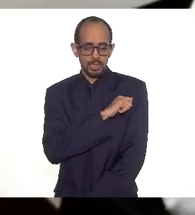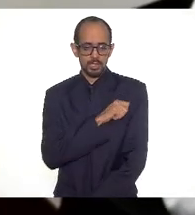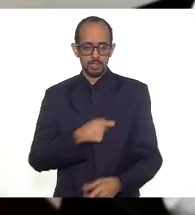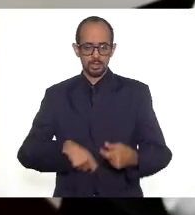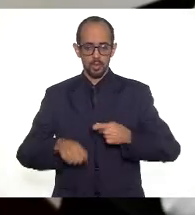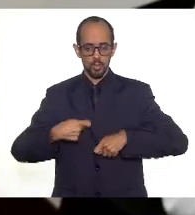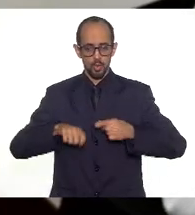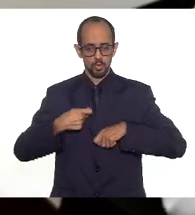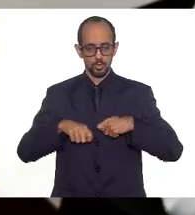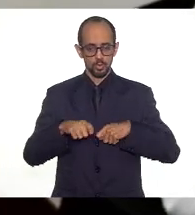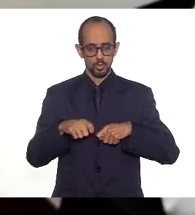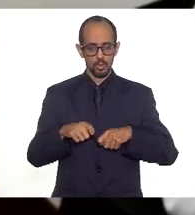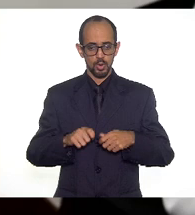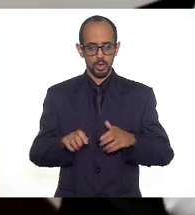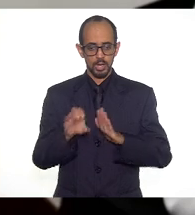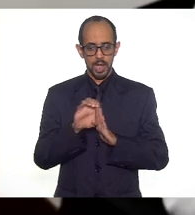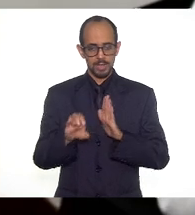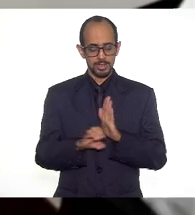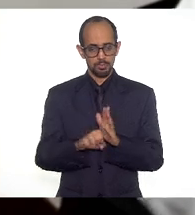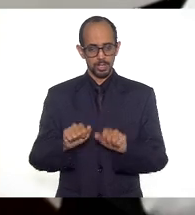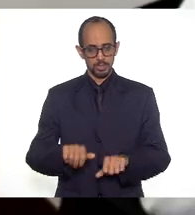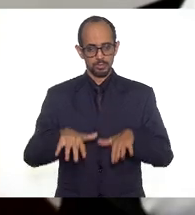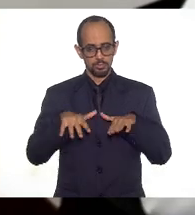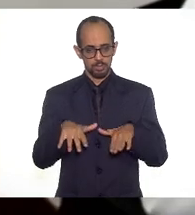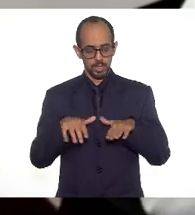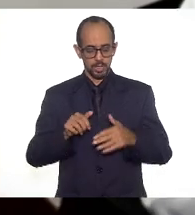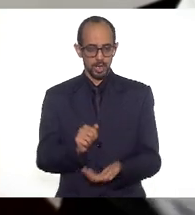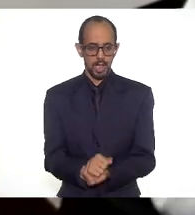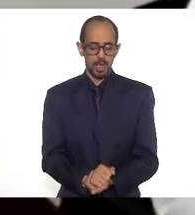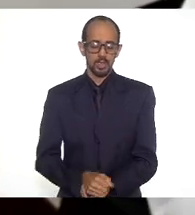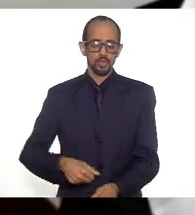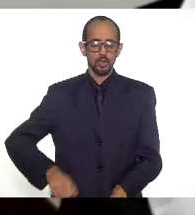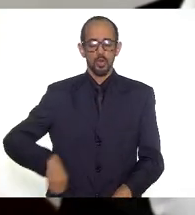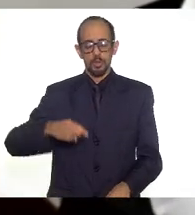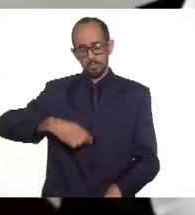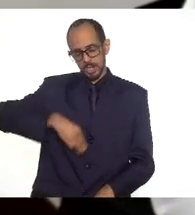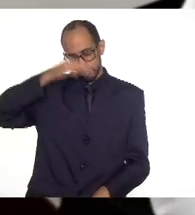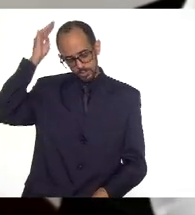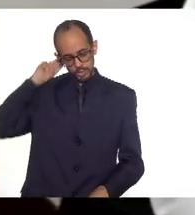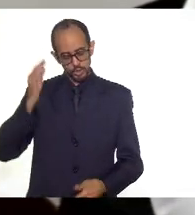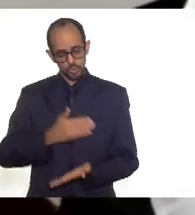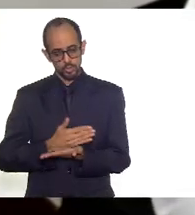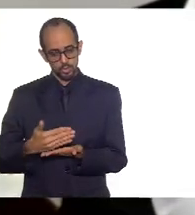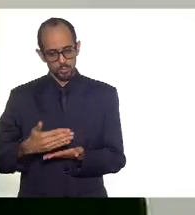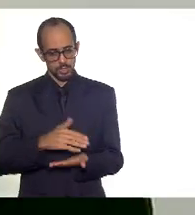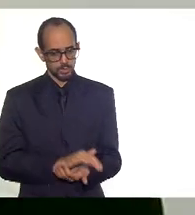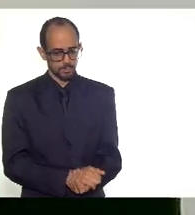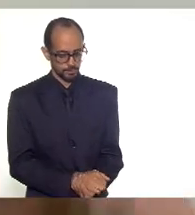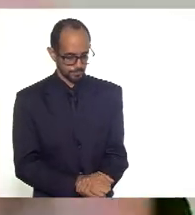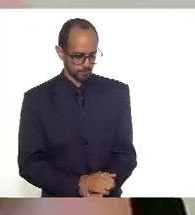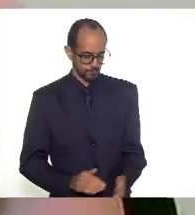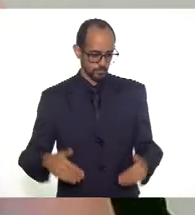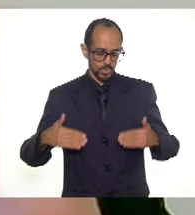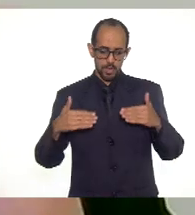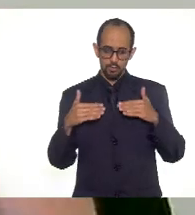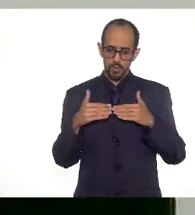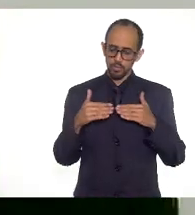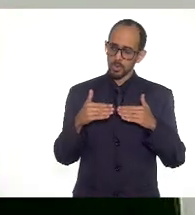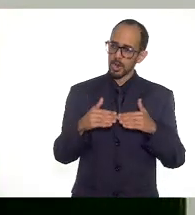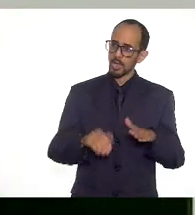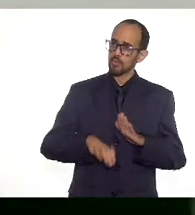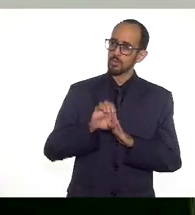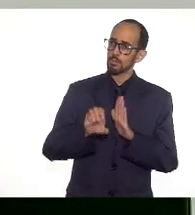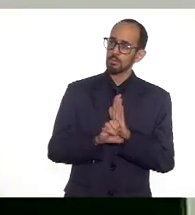de plenário. Para emitir parecer sobre as emendas de plenário, deputado Márcio Pacheco. Senhor presidente, o parecer é favorável à emenda